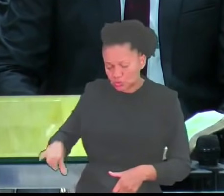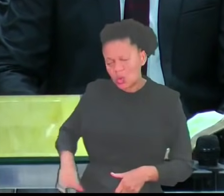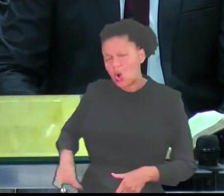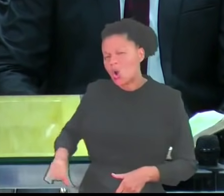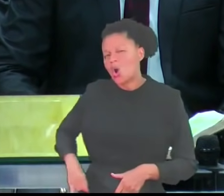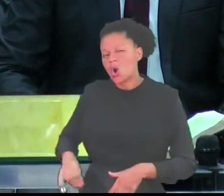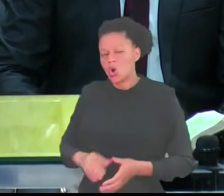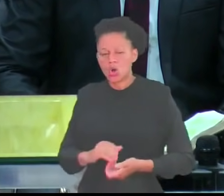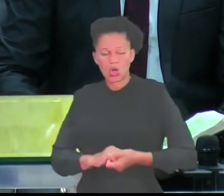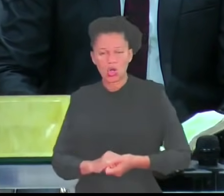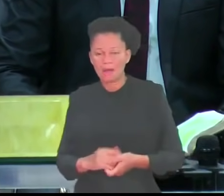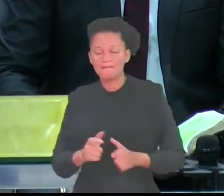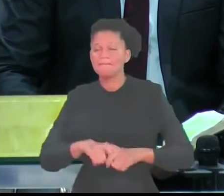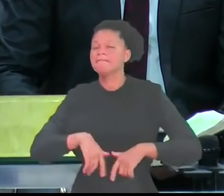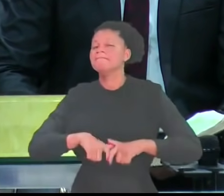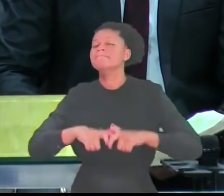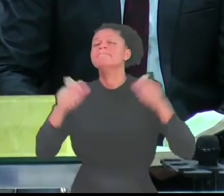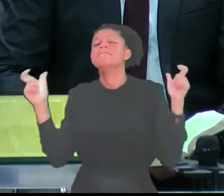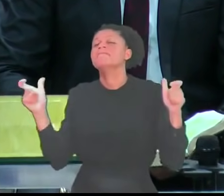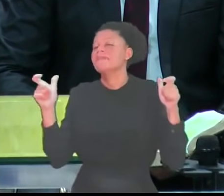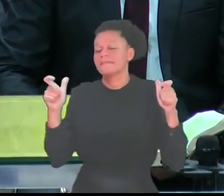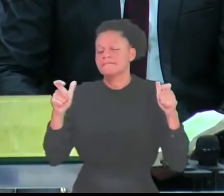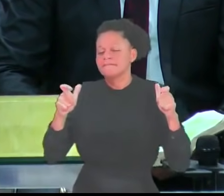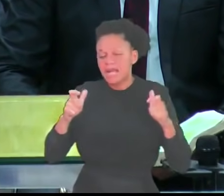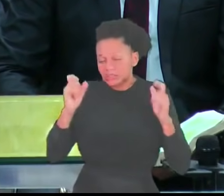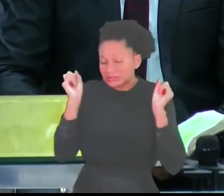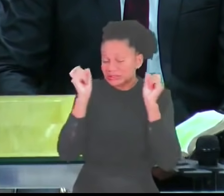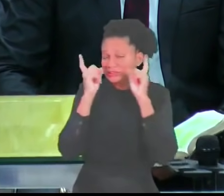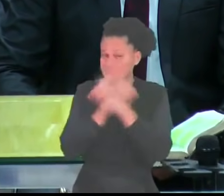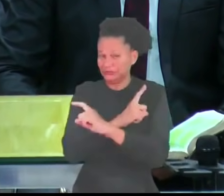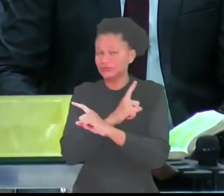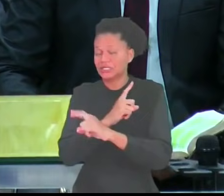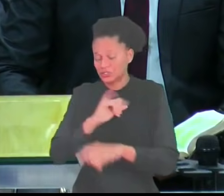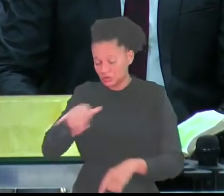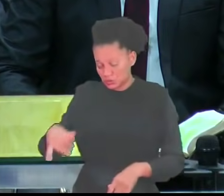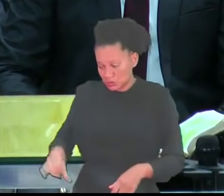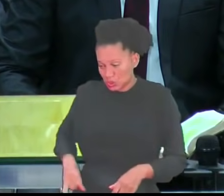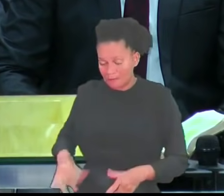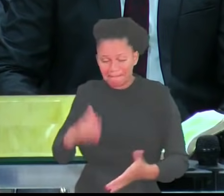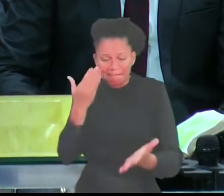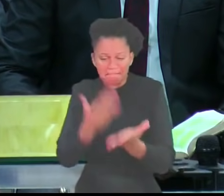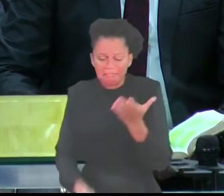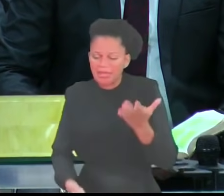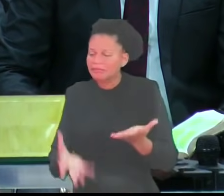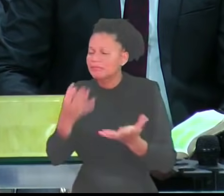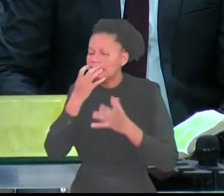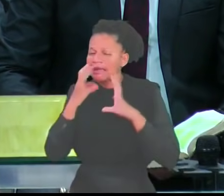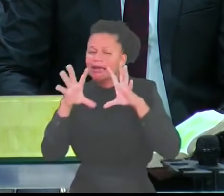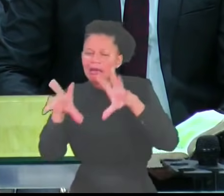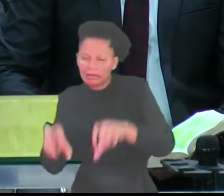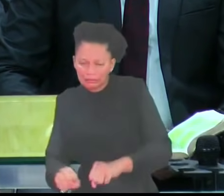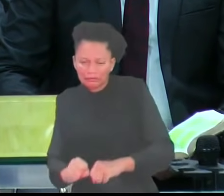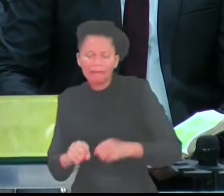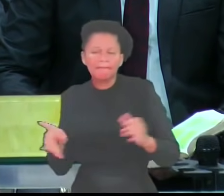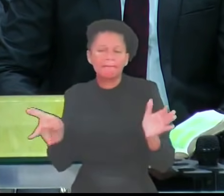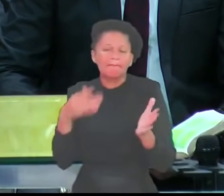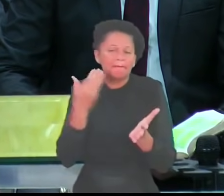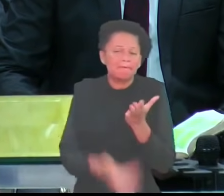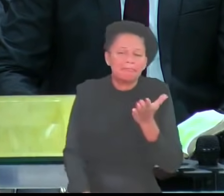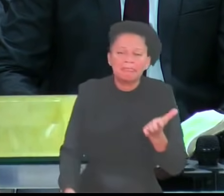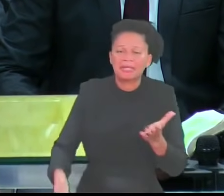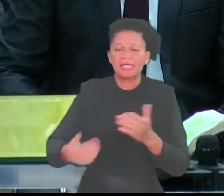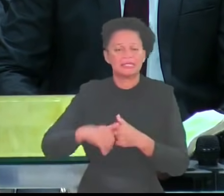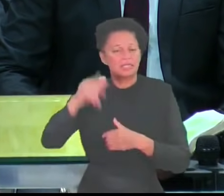Jó não foi, o maior deserto de Jó não foi a perca dos animais, não foi a perca dos camelos, não foi a perca